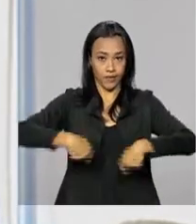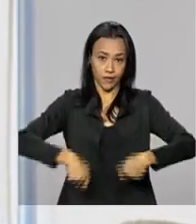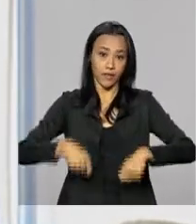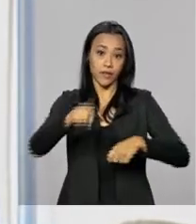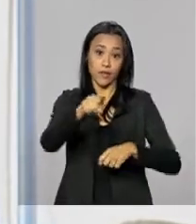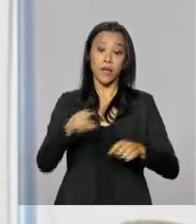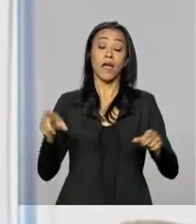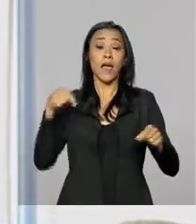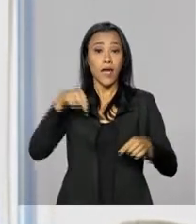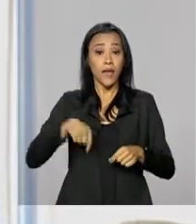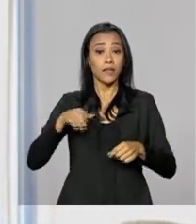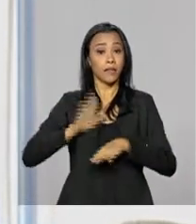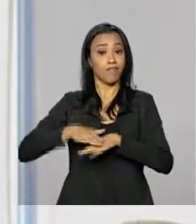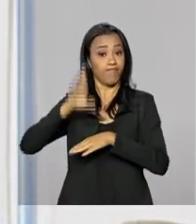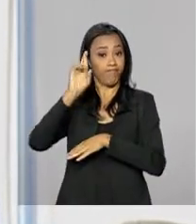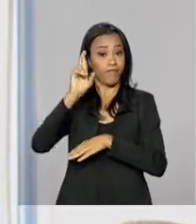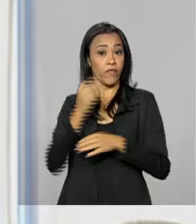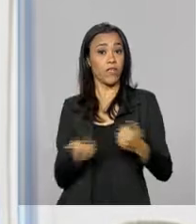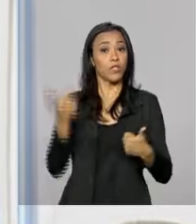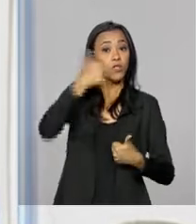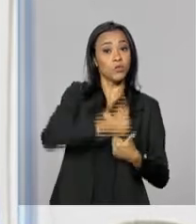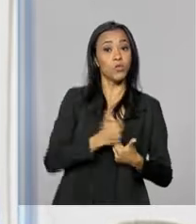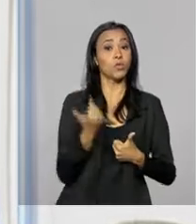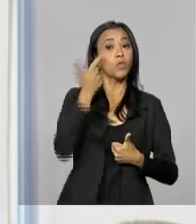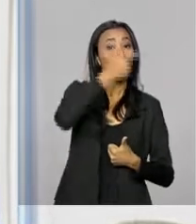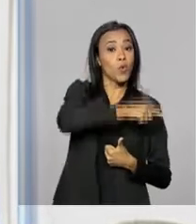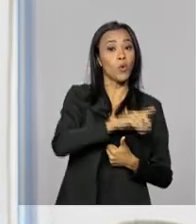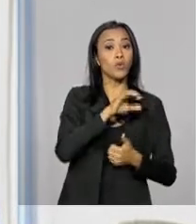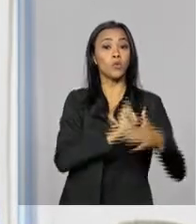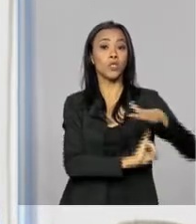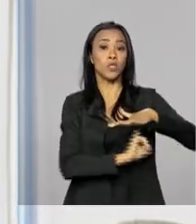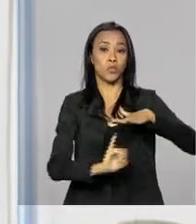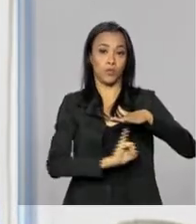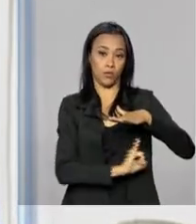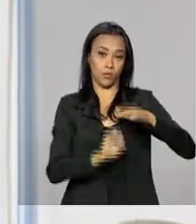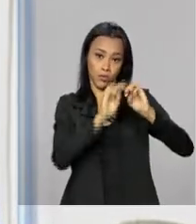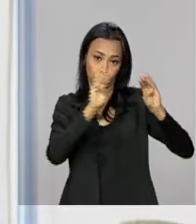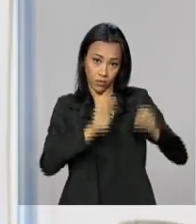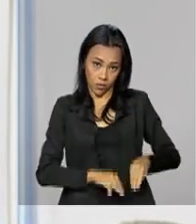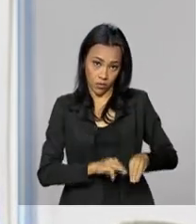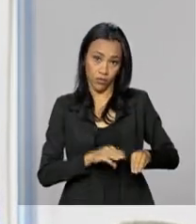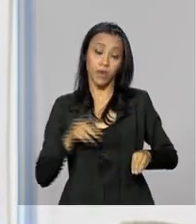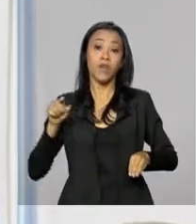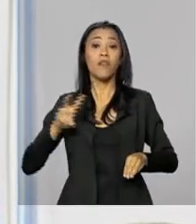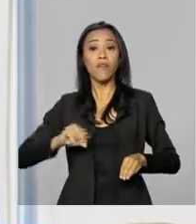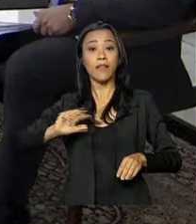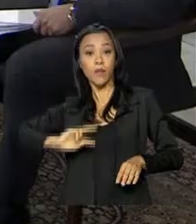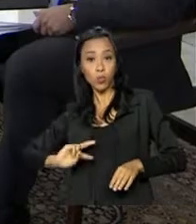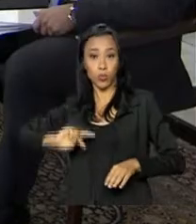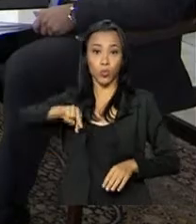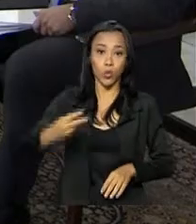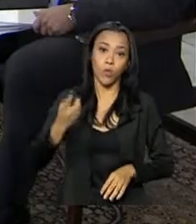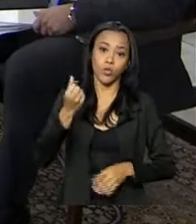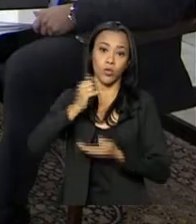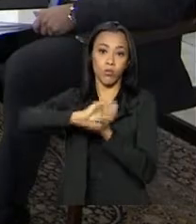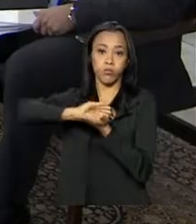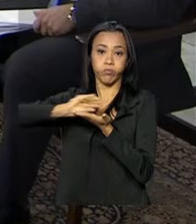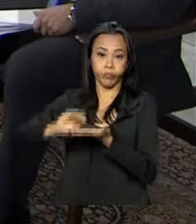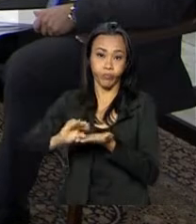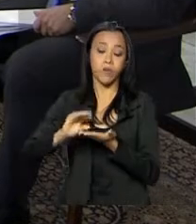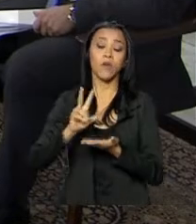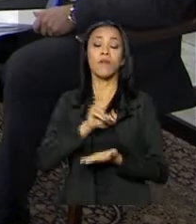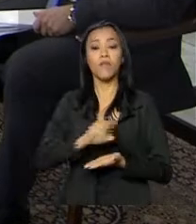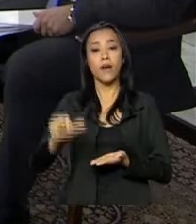brahma vai substituir o instituto brasileiro de museus se terá à disposição o dobro dos recursos além disso poderá